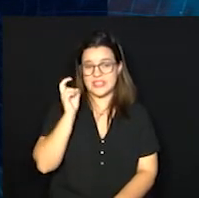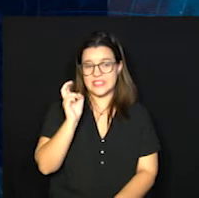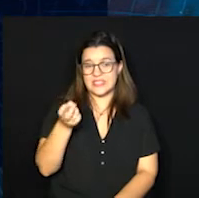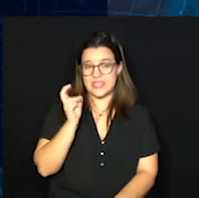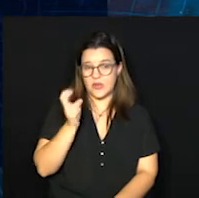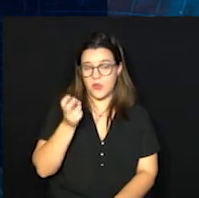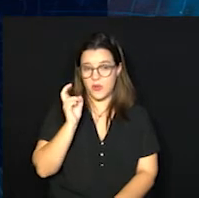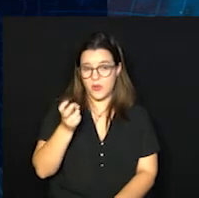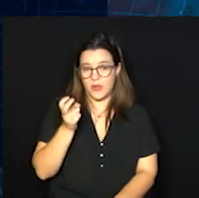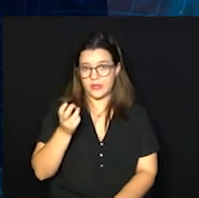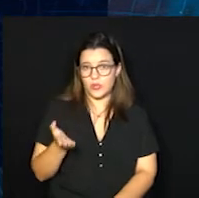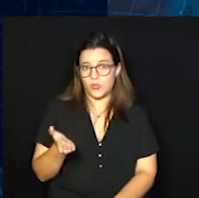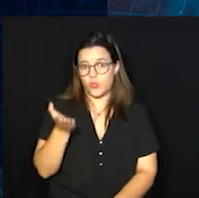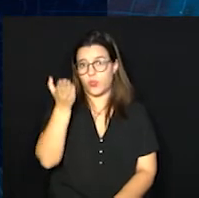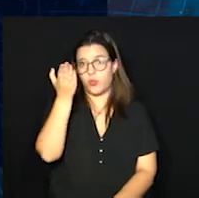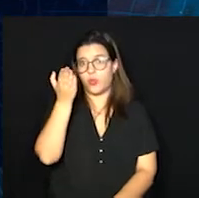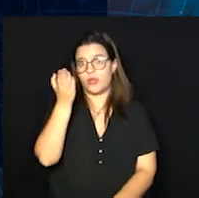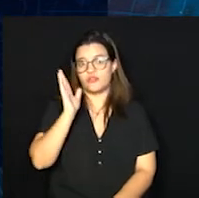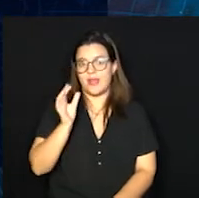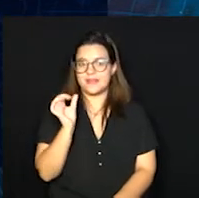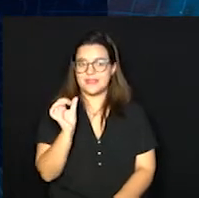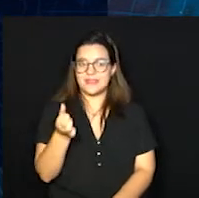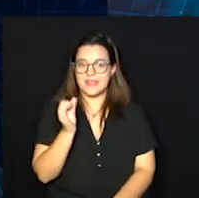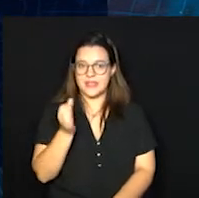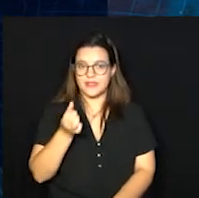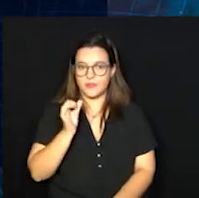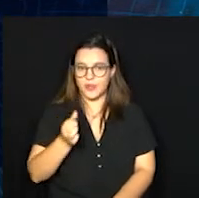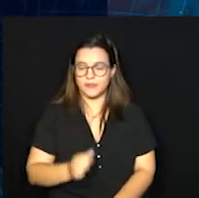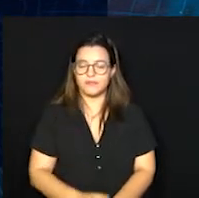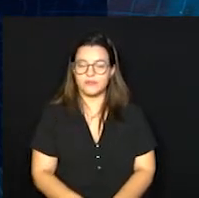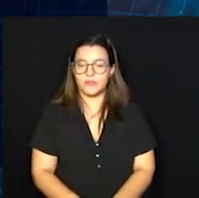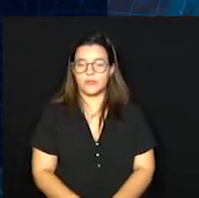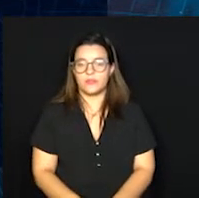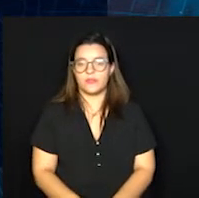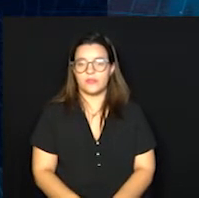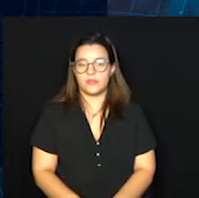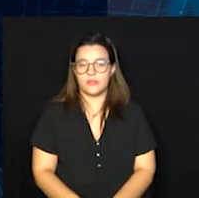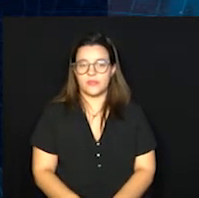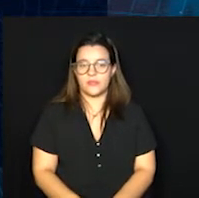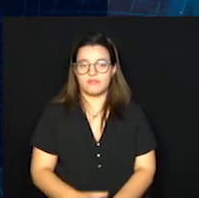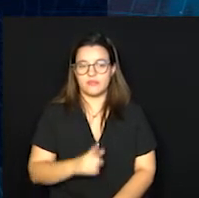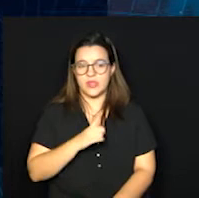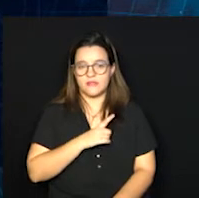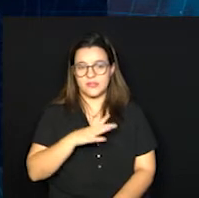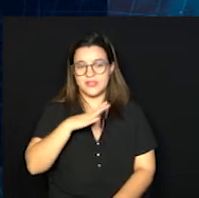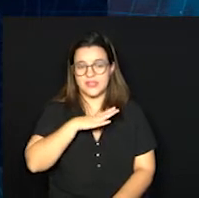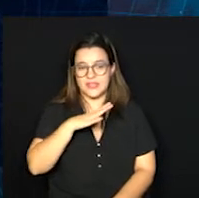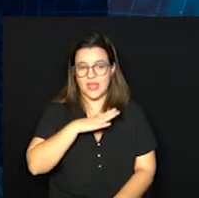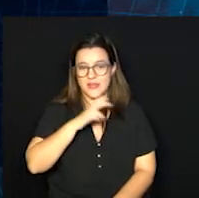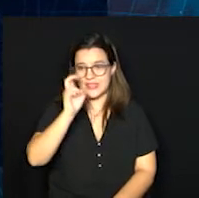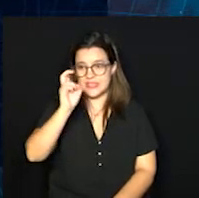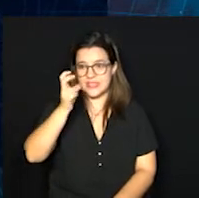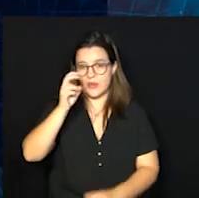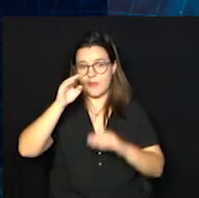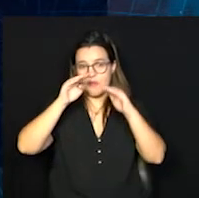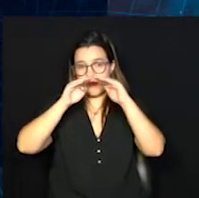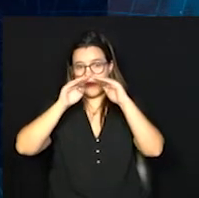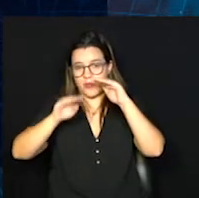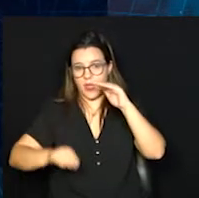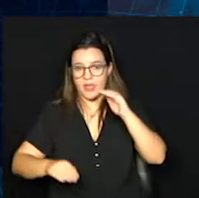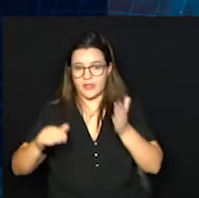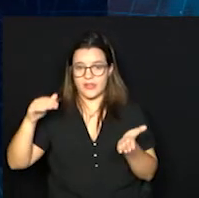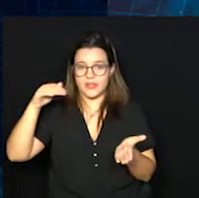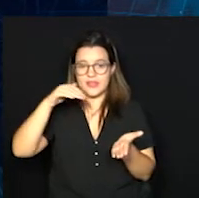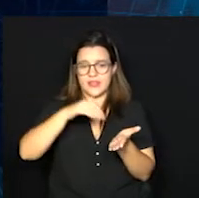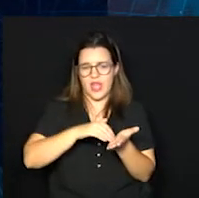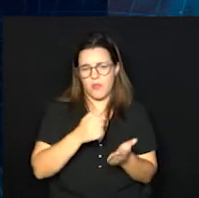5.900 e alguma coisa, então ela já passou também. E aí a gente vai seguindo com cidades que têm menos de 5.000 casos até chegar